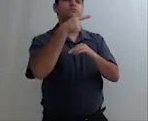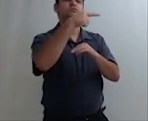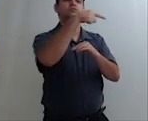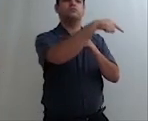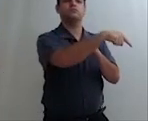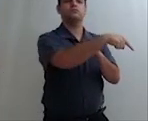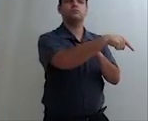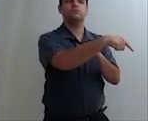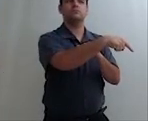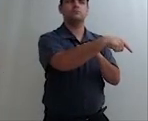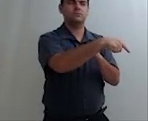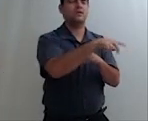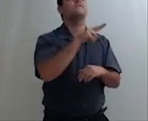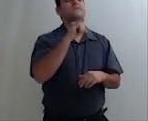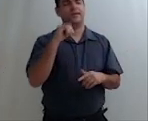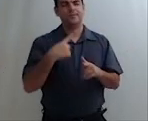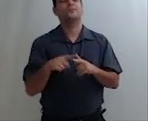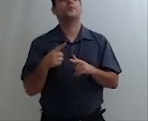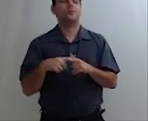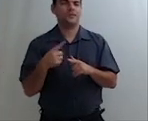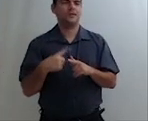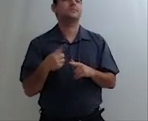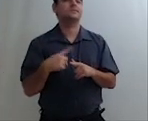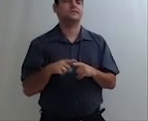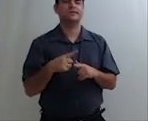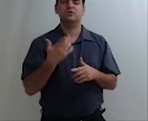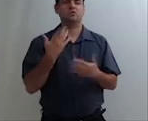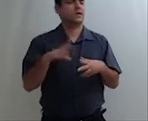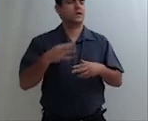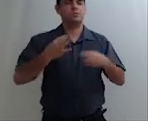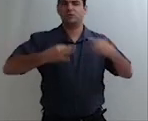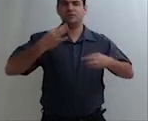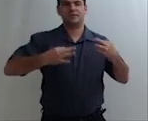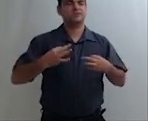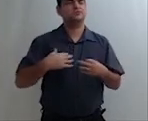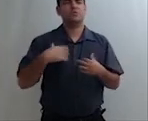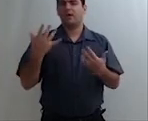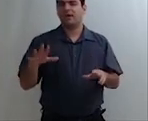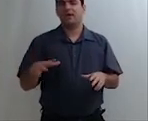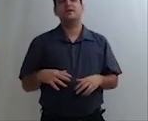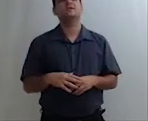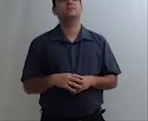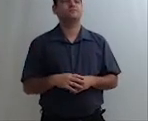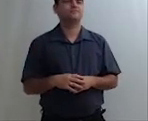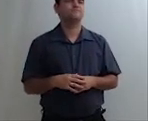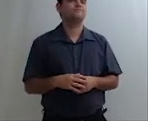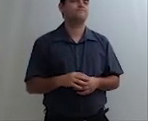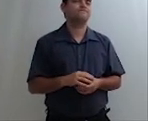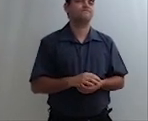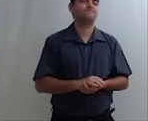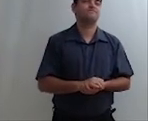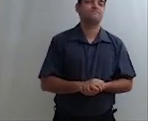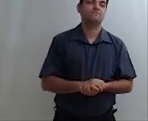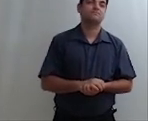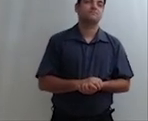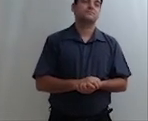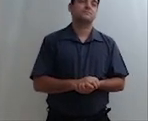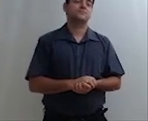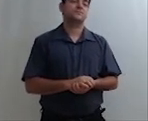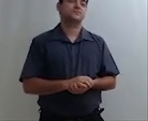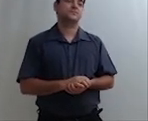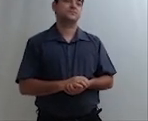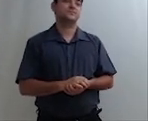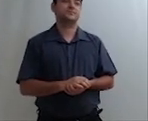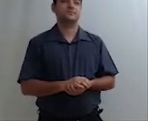tumultuar e frustrar a instrução criminal caso não sejam segregados senhor presidente